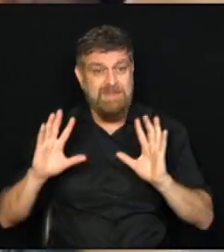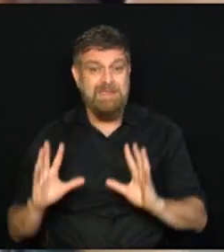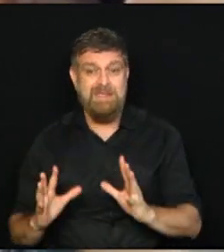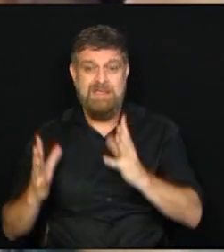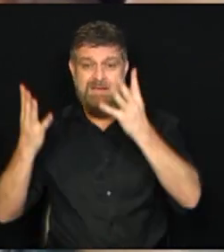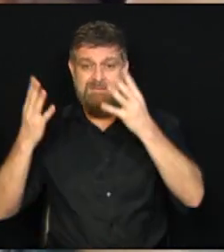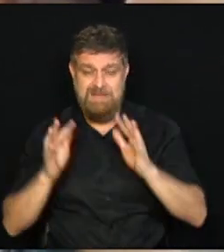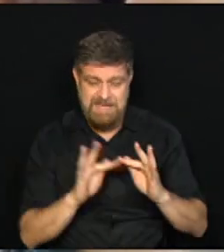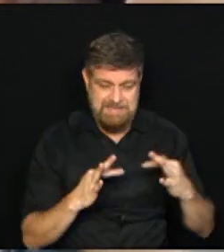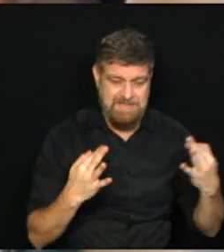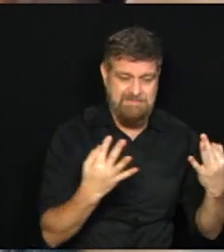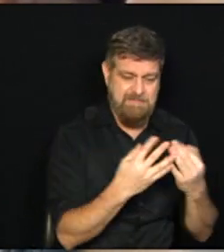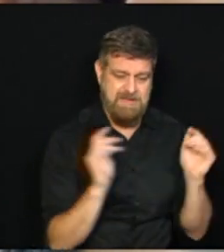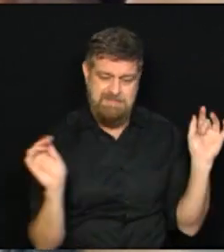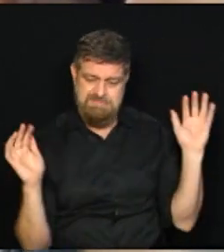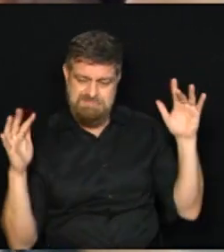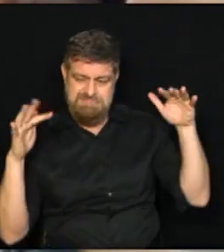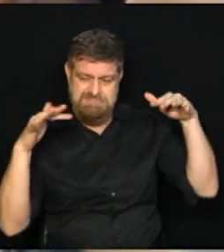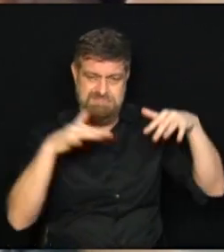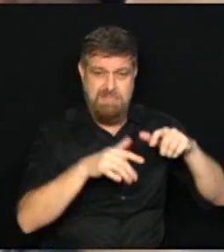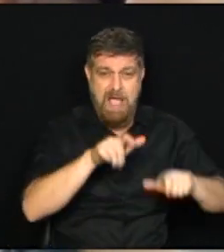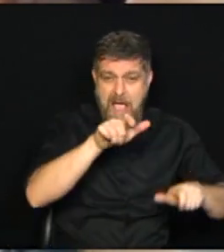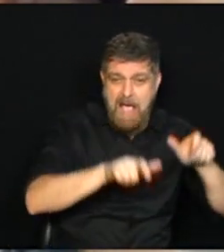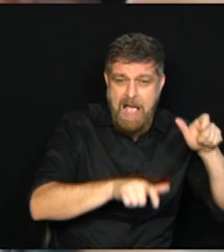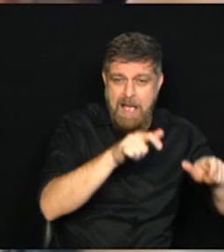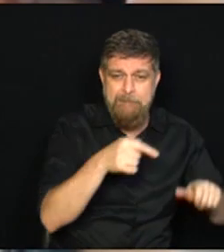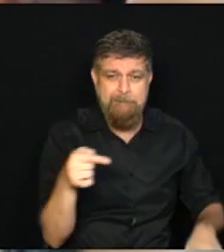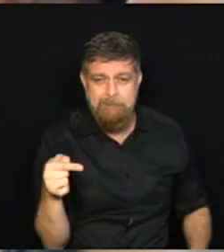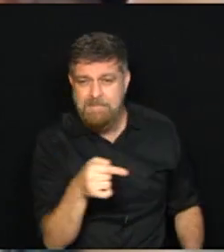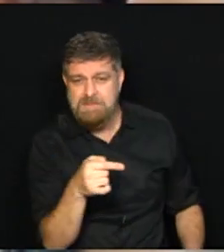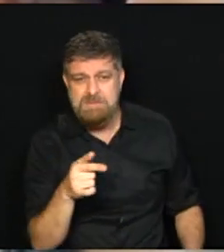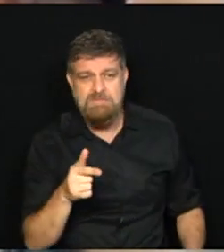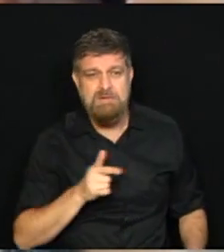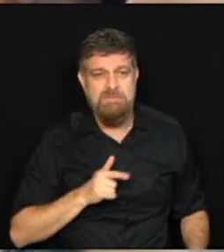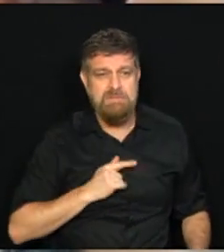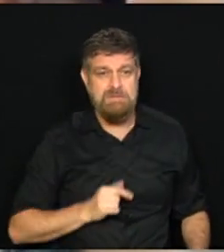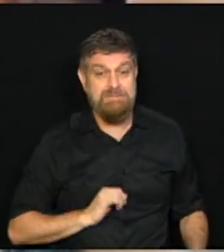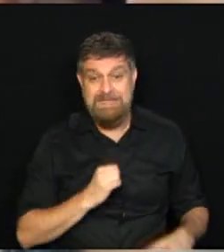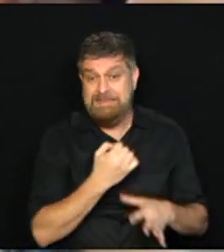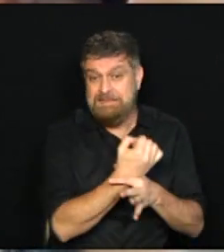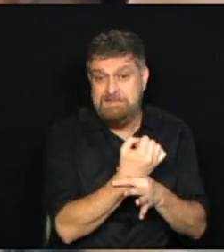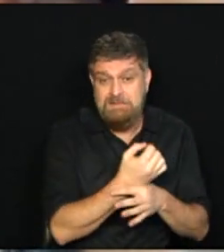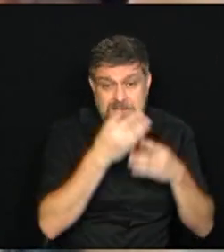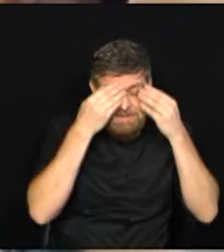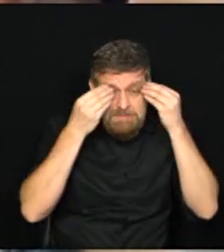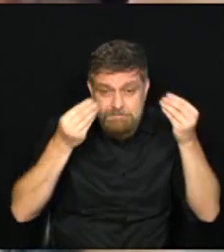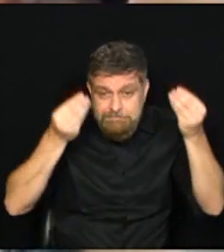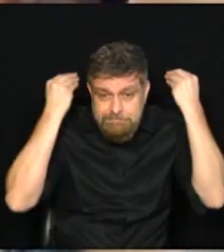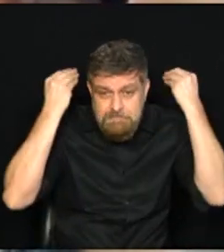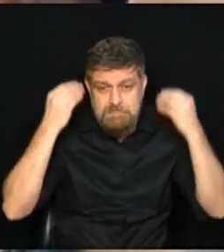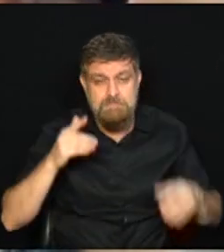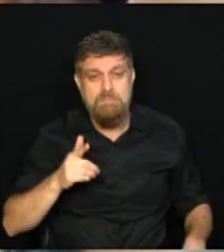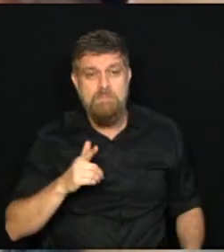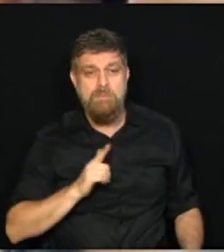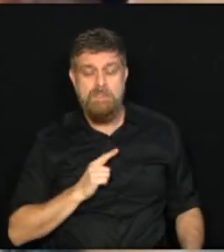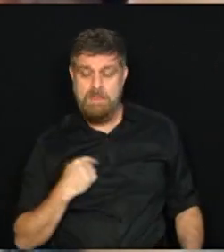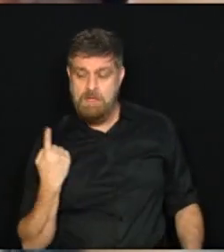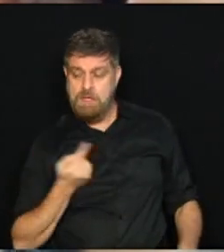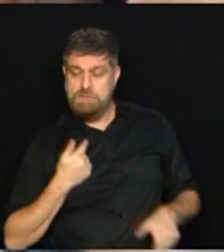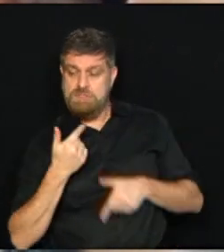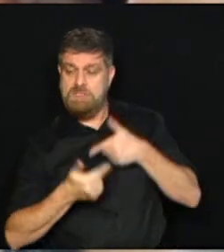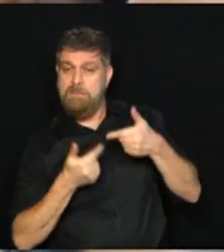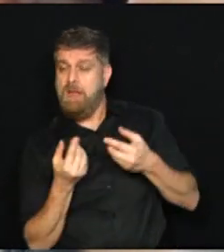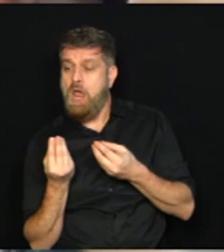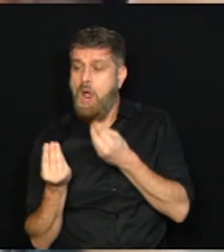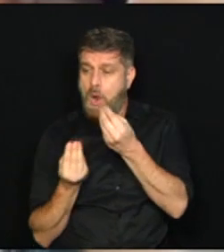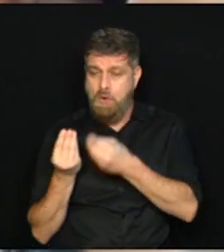festas familiares, que as pessoas ficam com aquela falsa sensação de segurança. Então, como que a gente trabalha? A gente